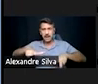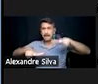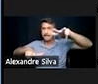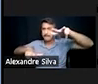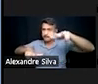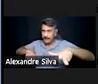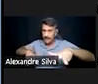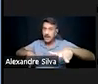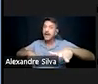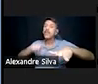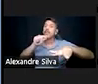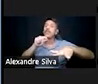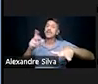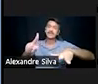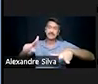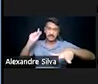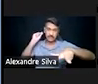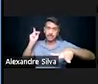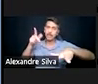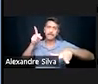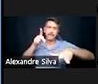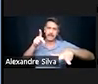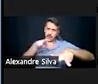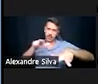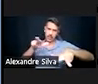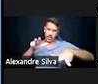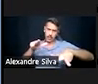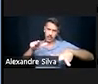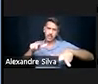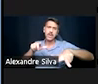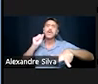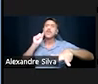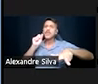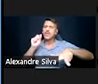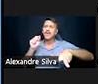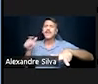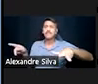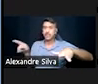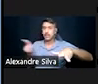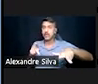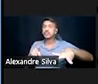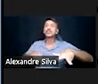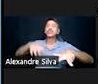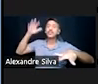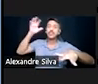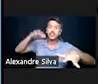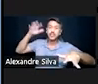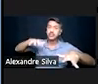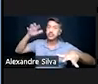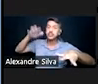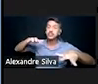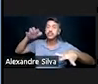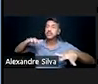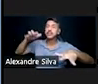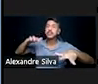num substrato que na ocasião não era rocha, era um sedimento inconsolidado, choveu. E aí eu